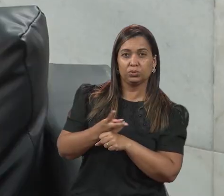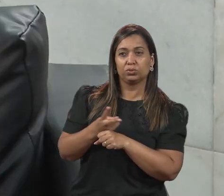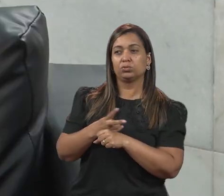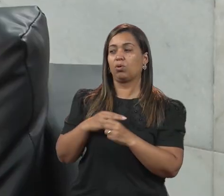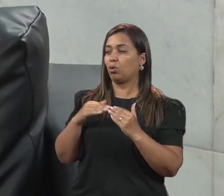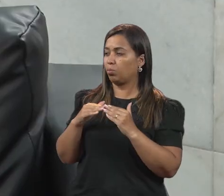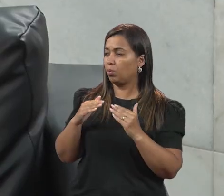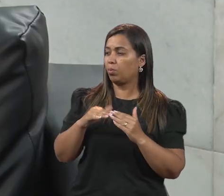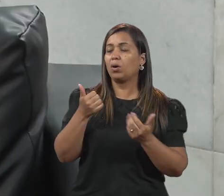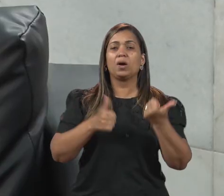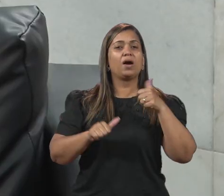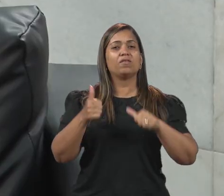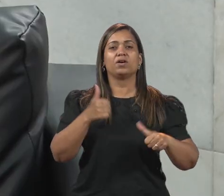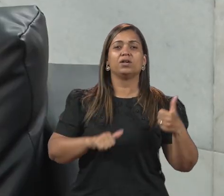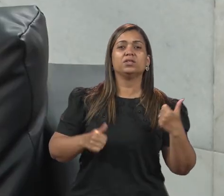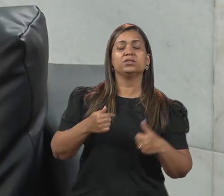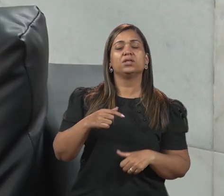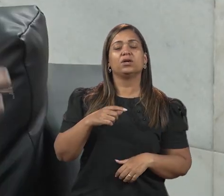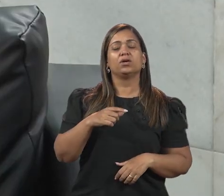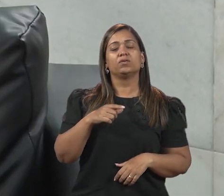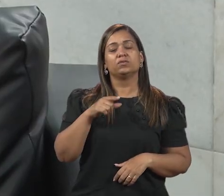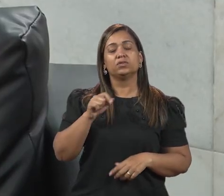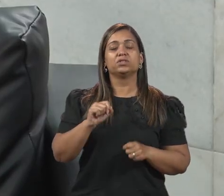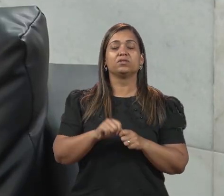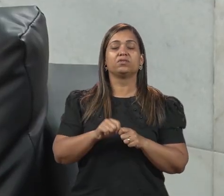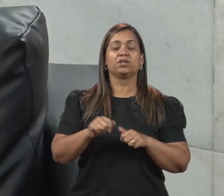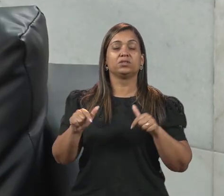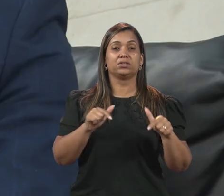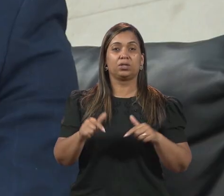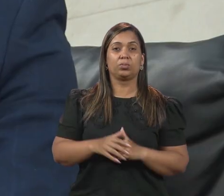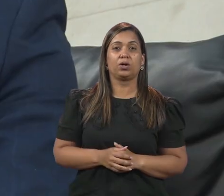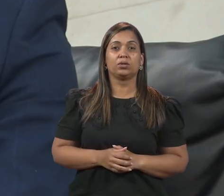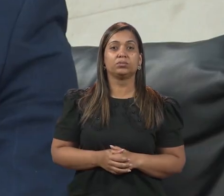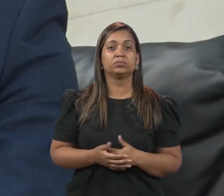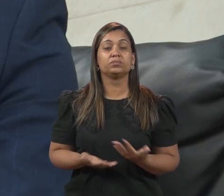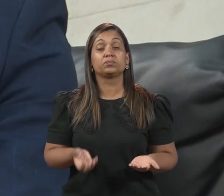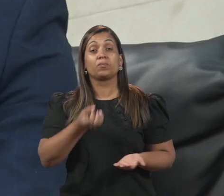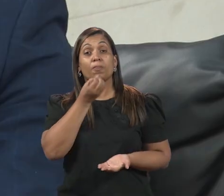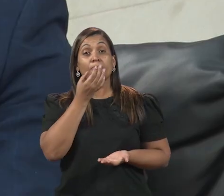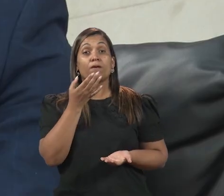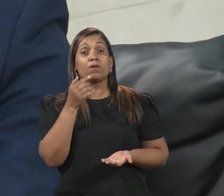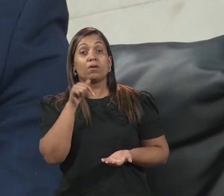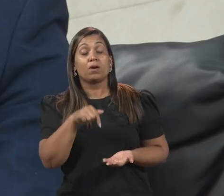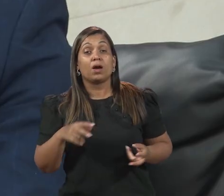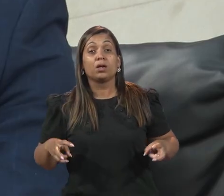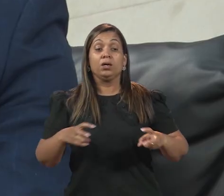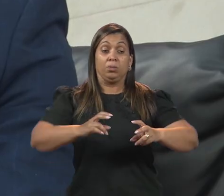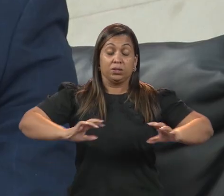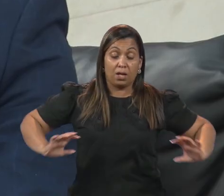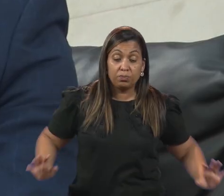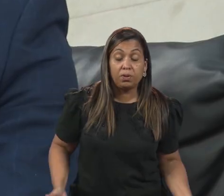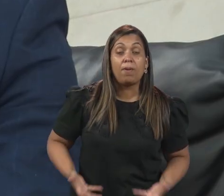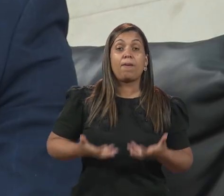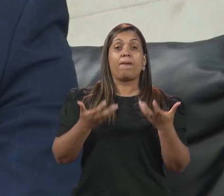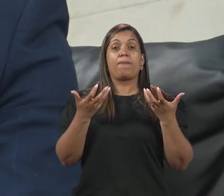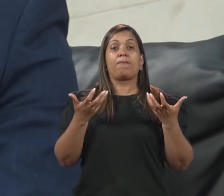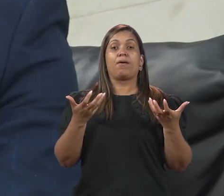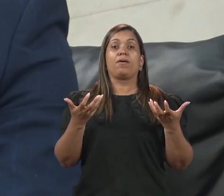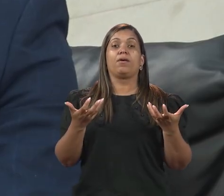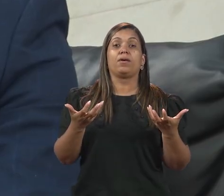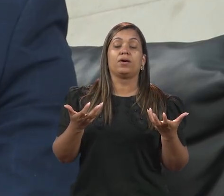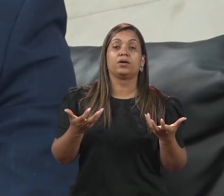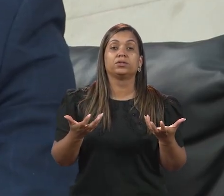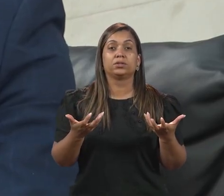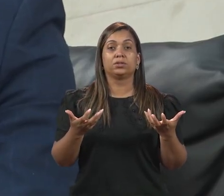consenso, né? Que avaliação o senhor faz desse trabalho, né? É muito bom quando o Legislativo está engajado em prol das causas